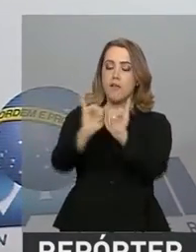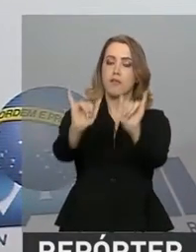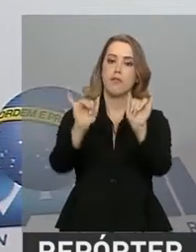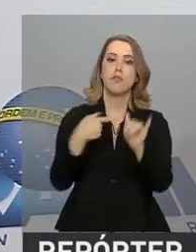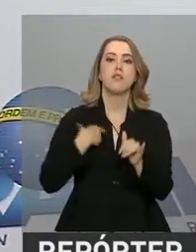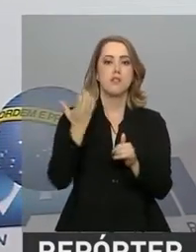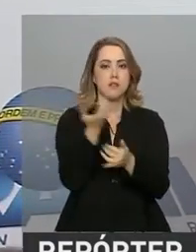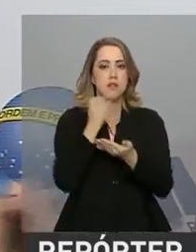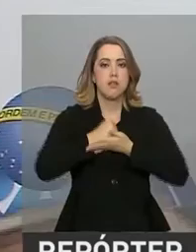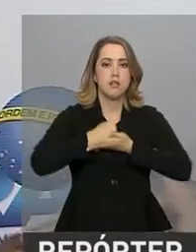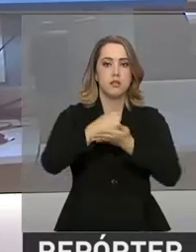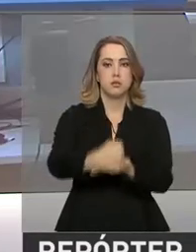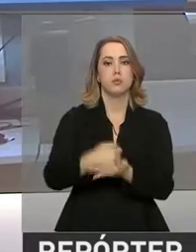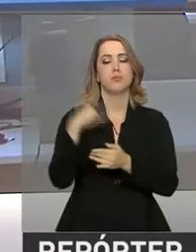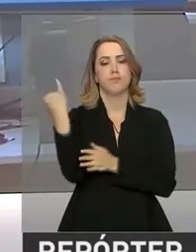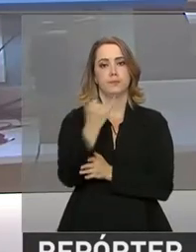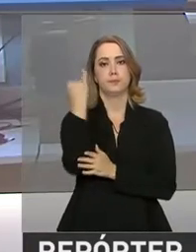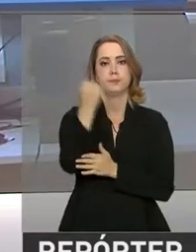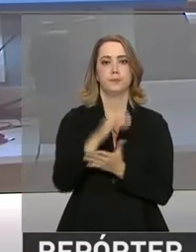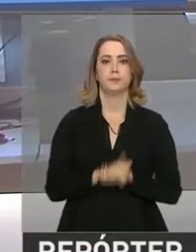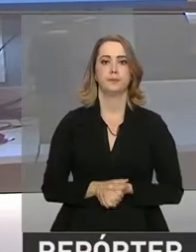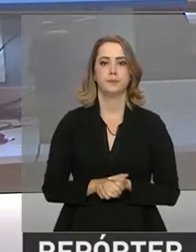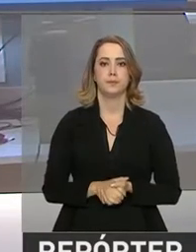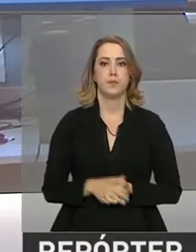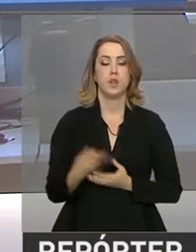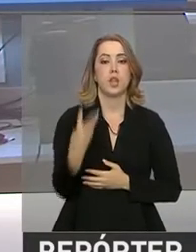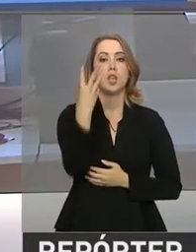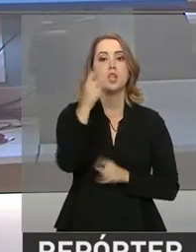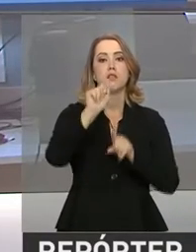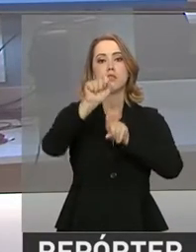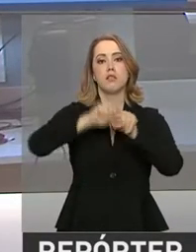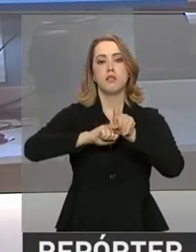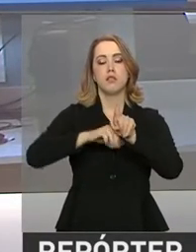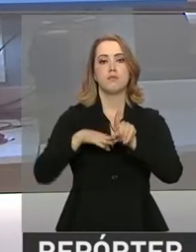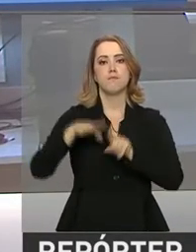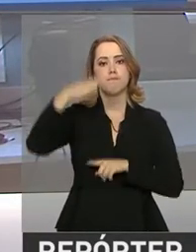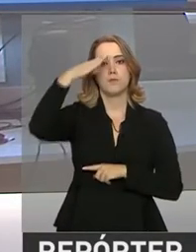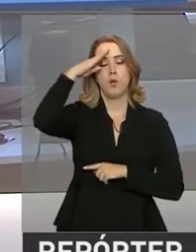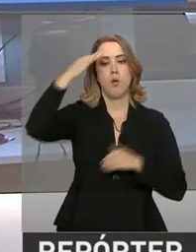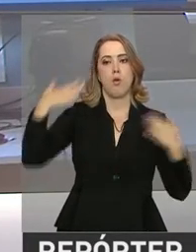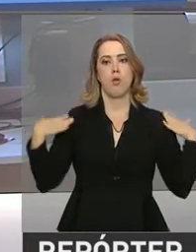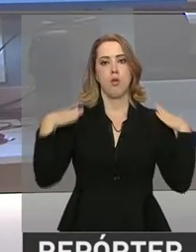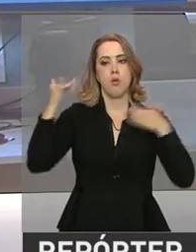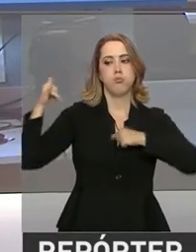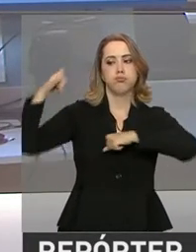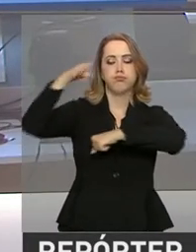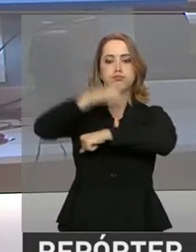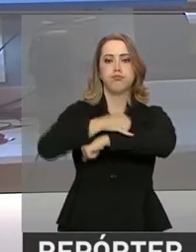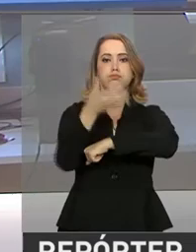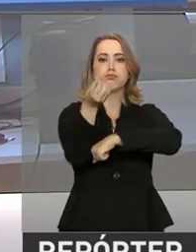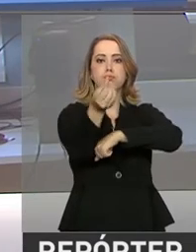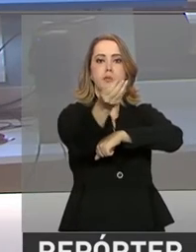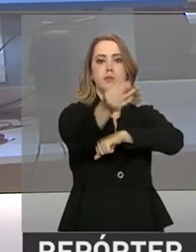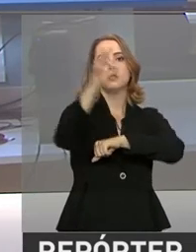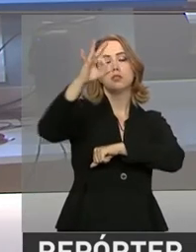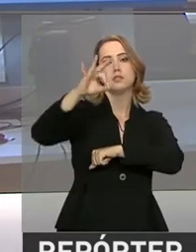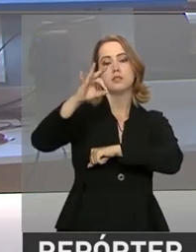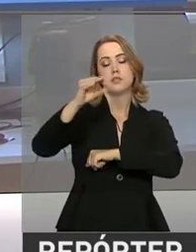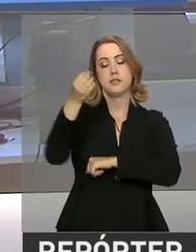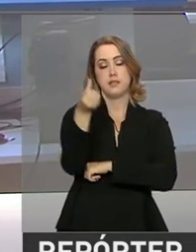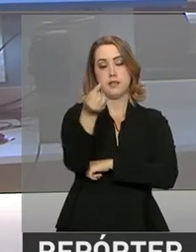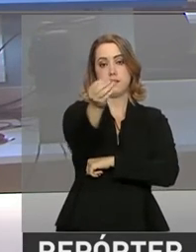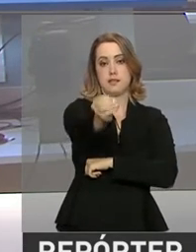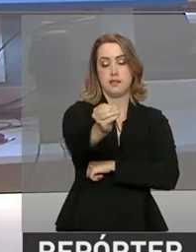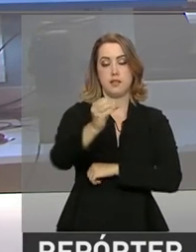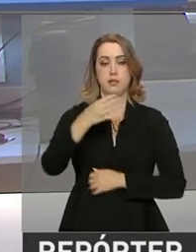da doação e da sua importância e em 3 meses a força aérea brasileira transportou 60 órgãos para transplantes